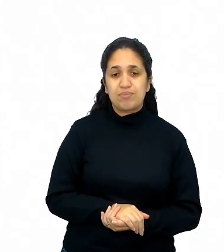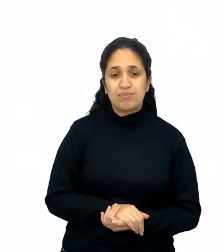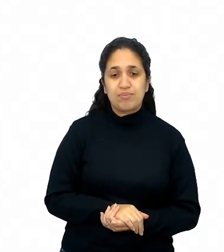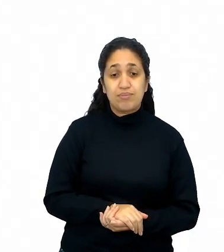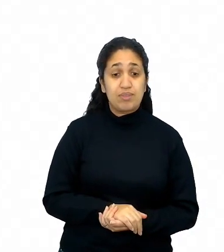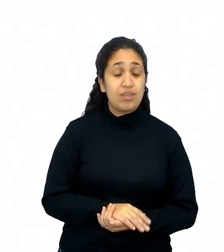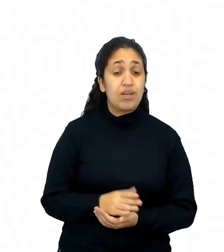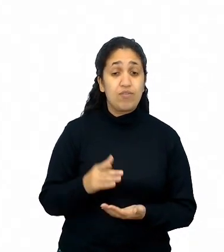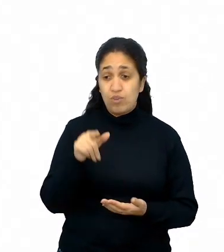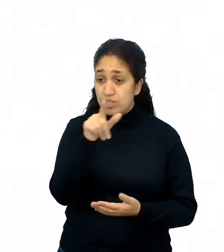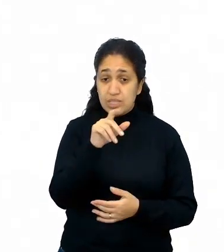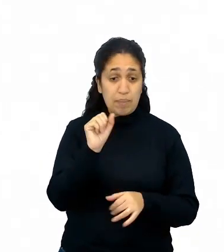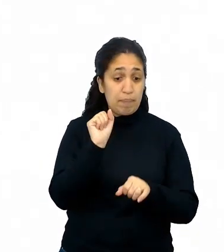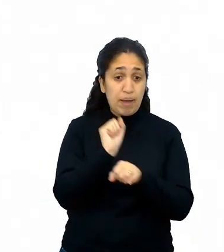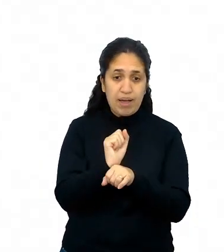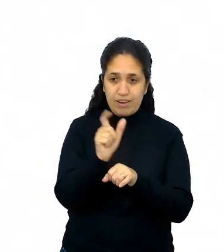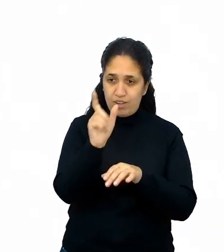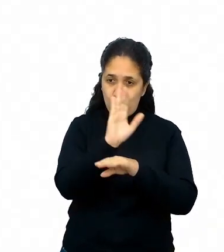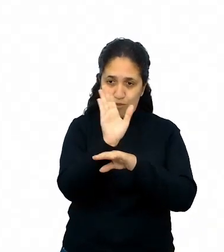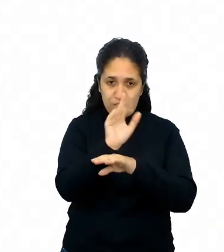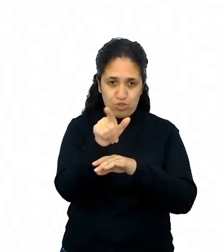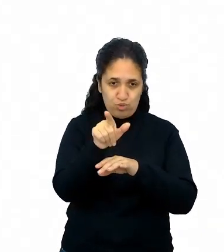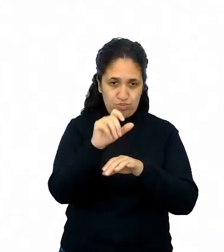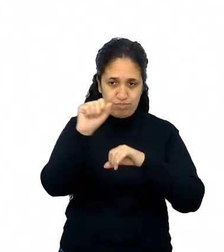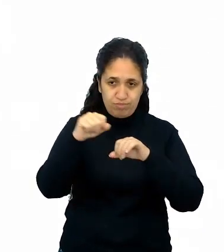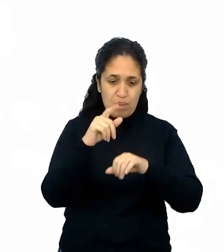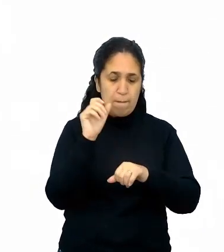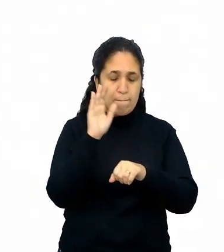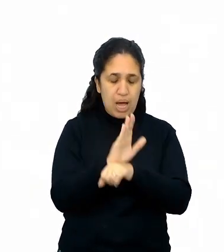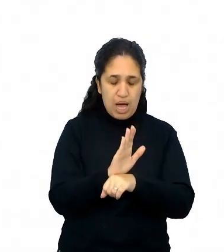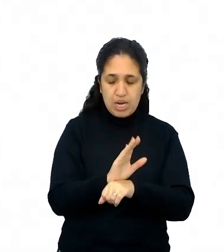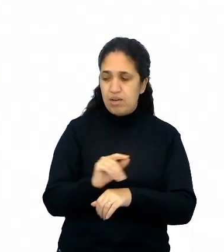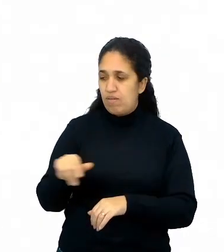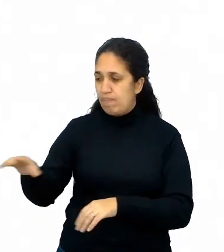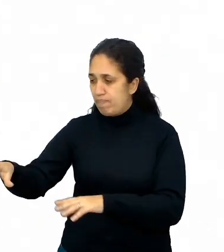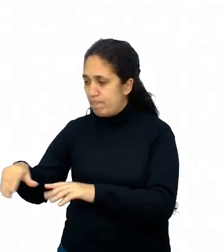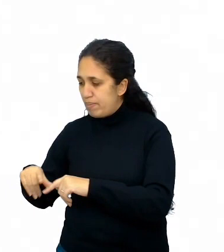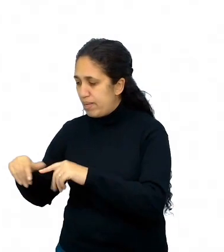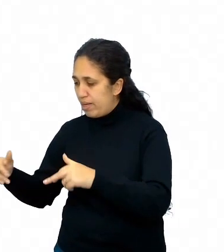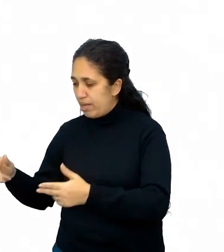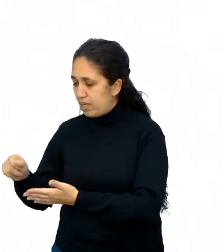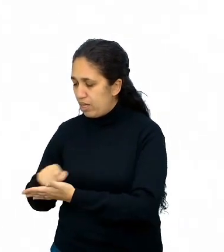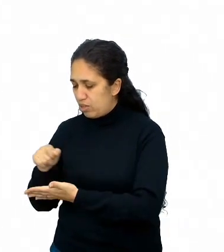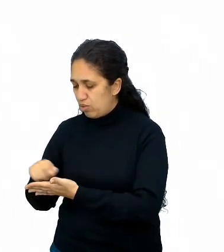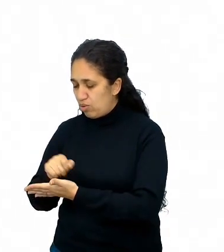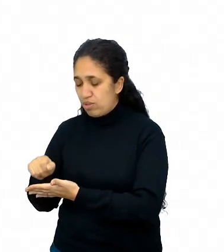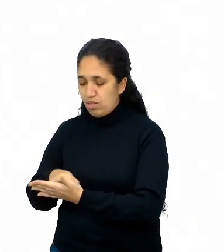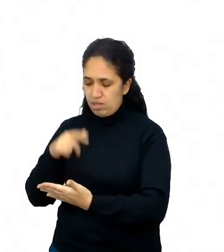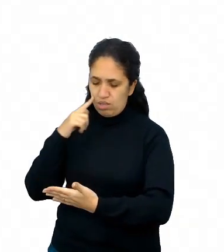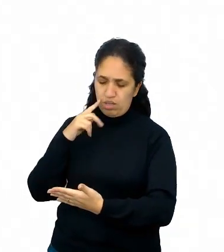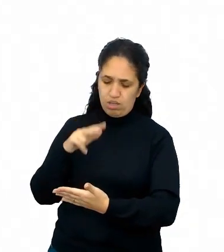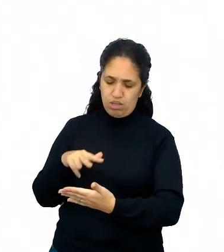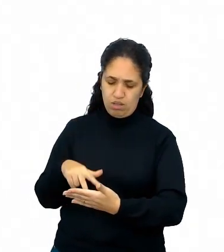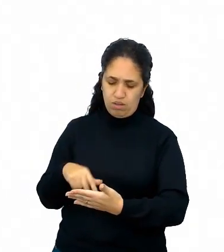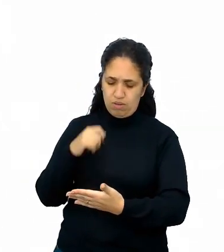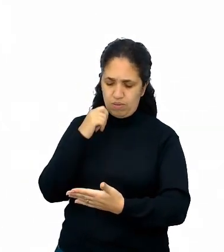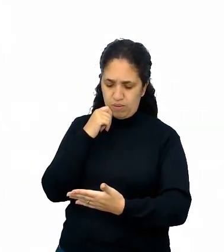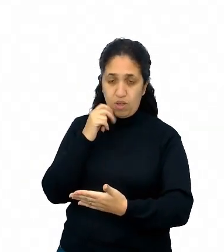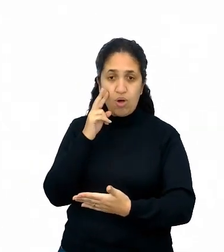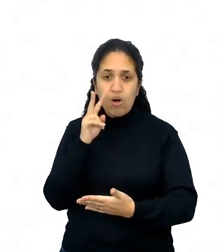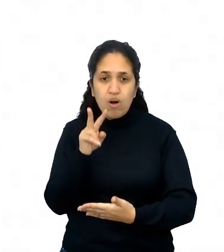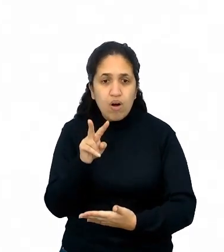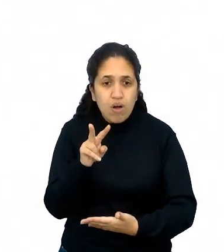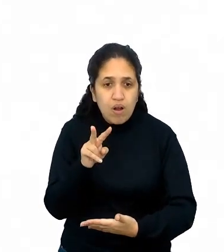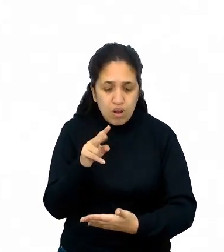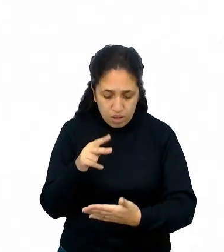Nessa hora, dá um pause no vídeo, vai lá, pega as suas anotações, verifica, olha para essa